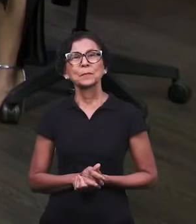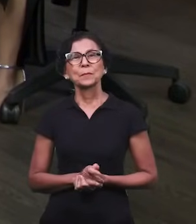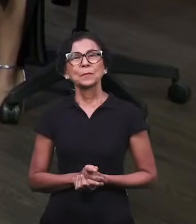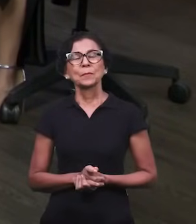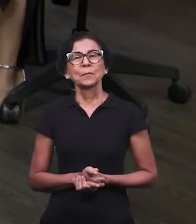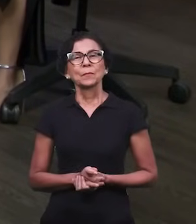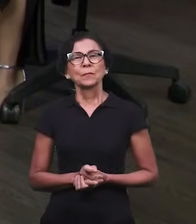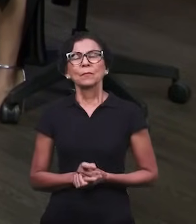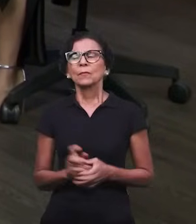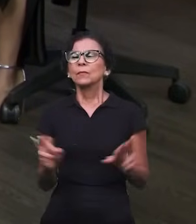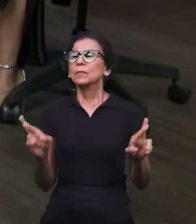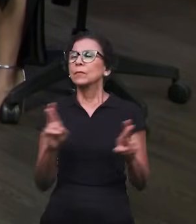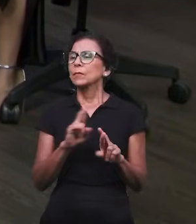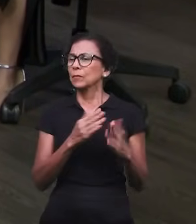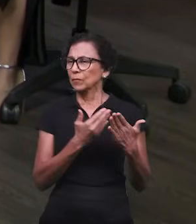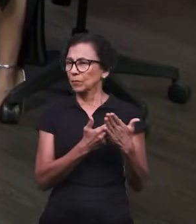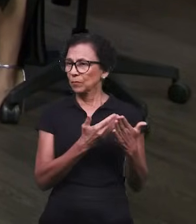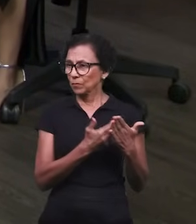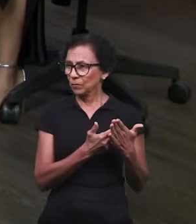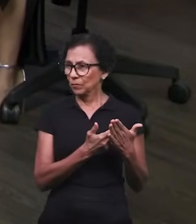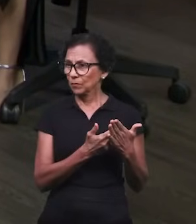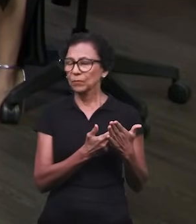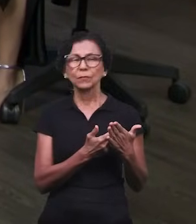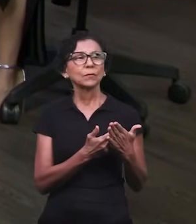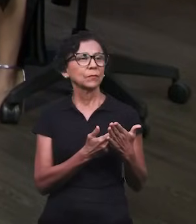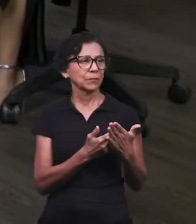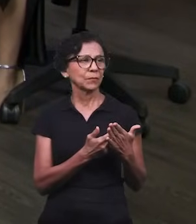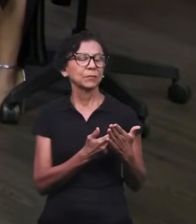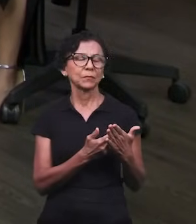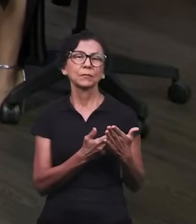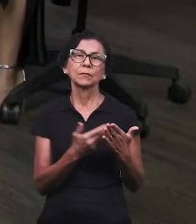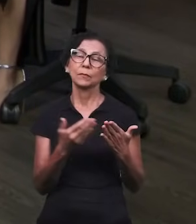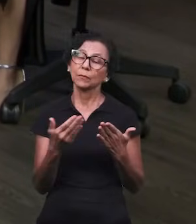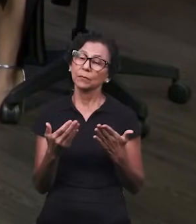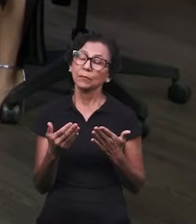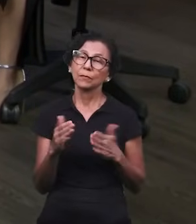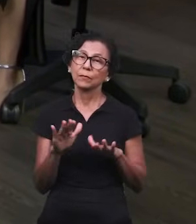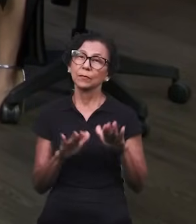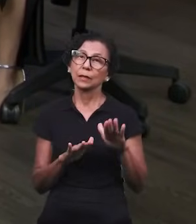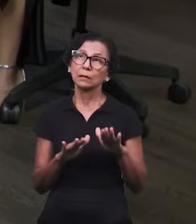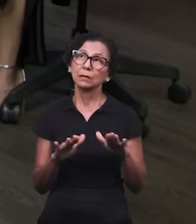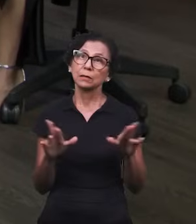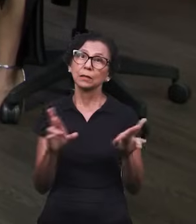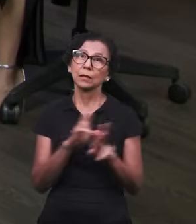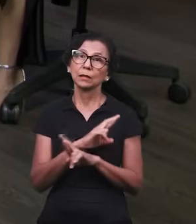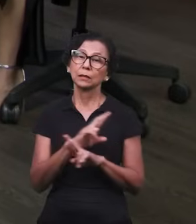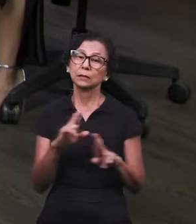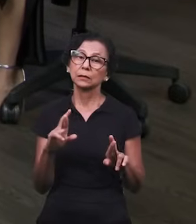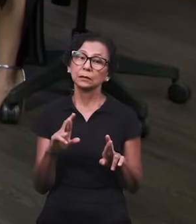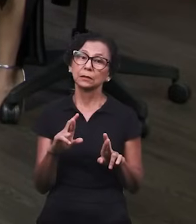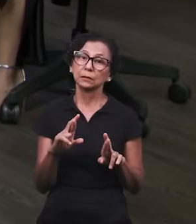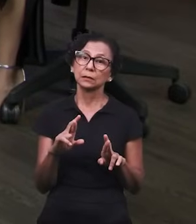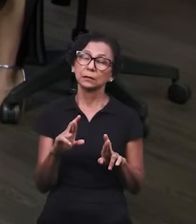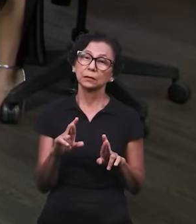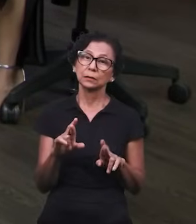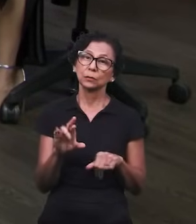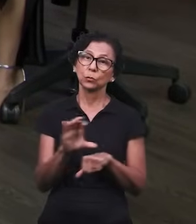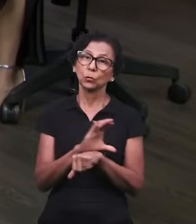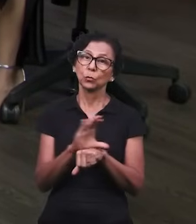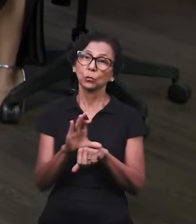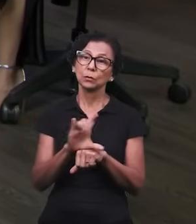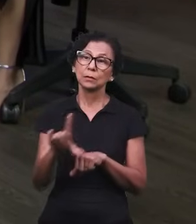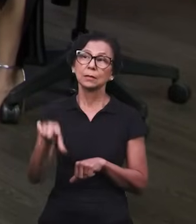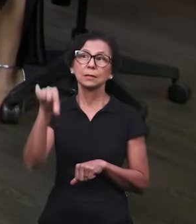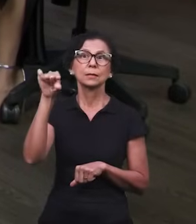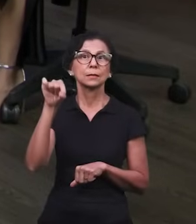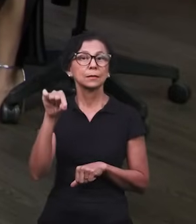Em relação aos estudos. Às vezes, até em relação à escolha do